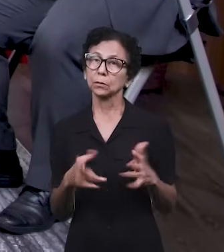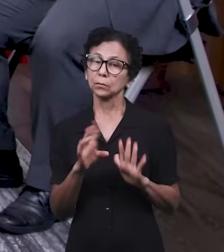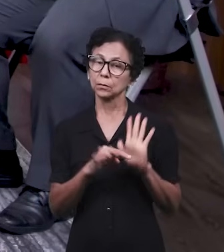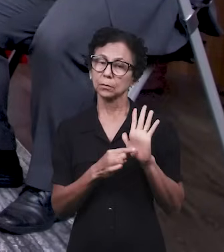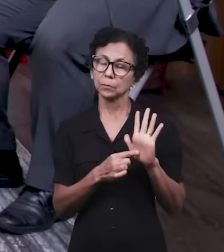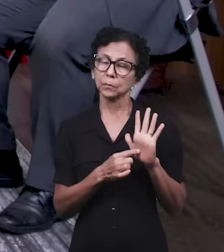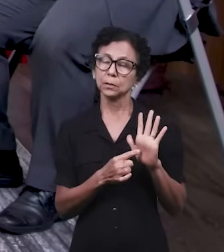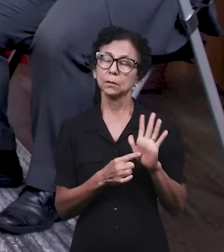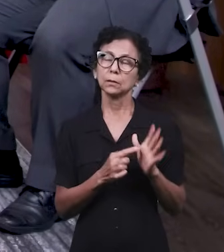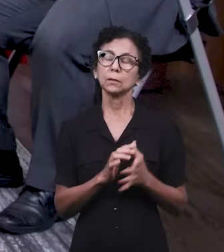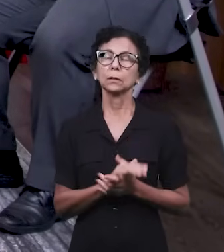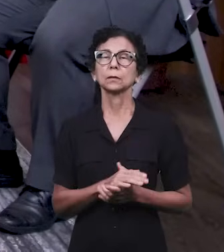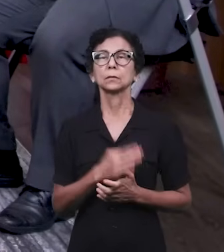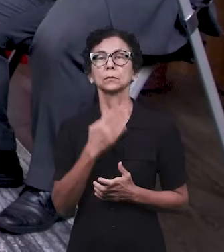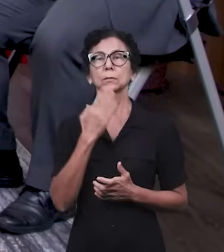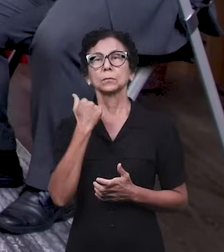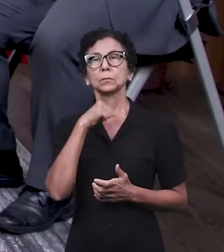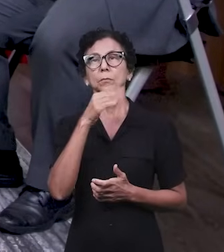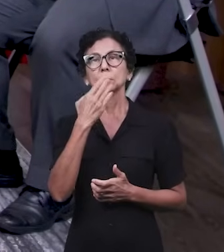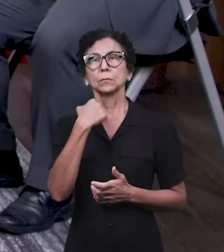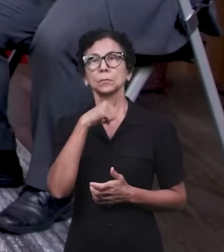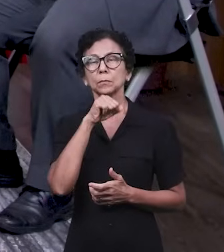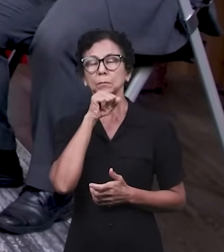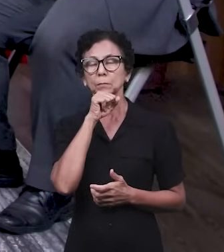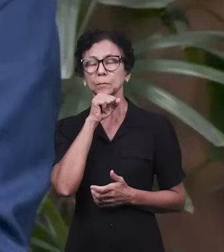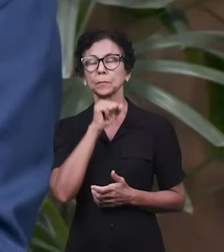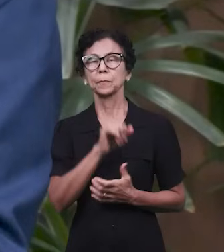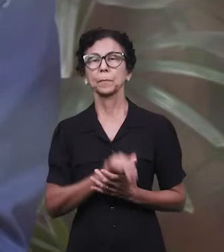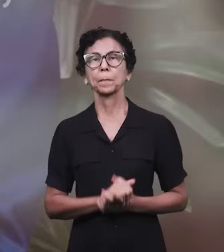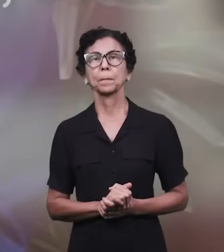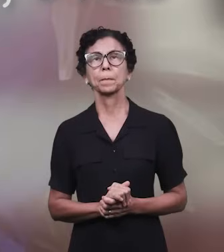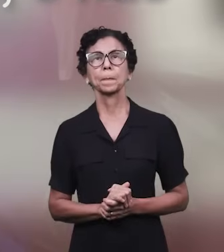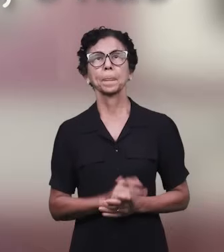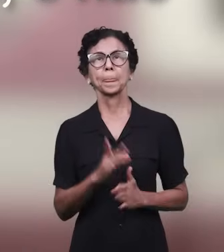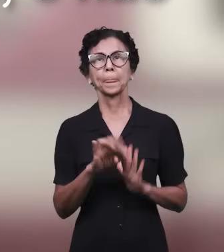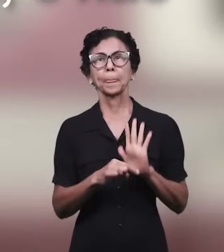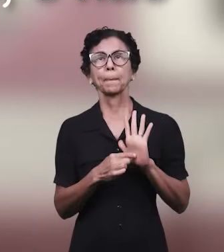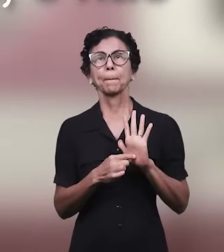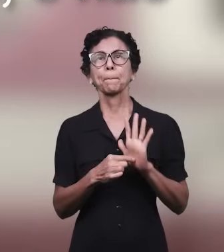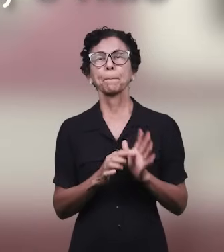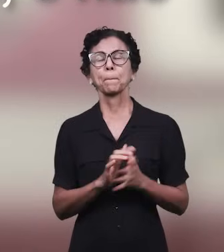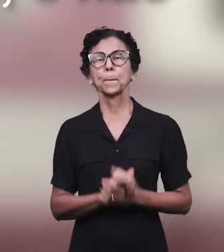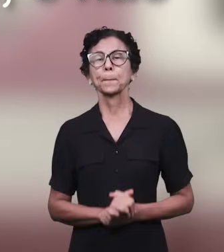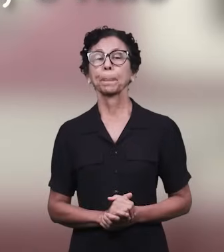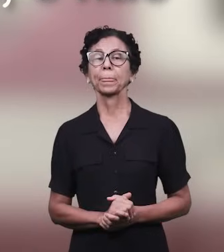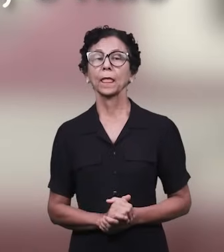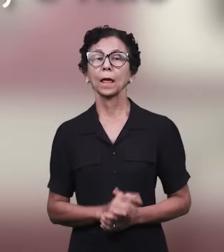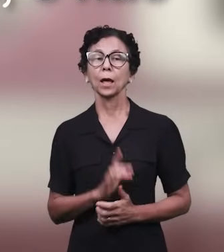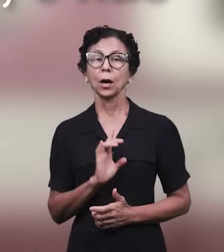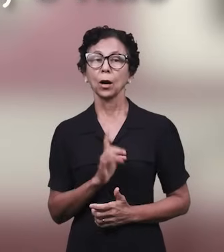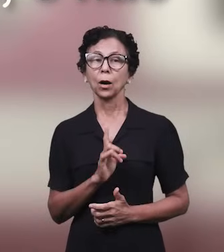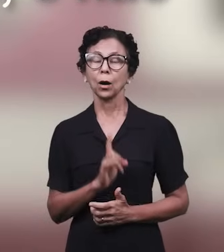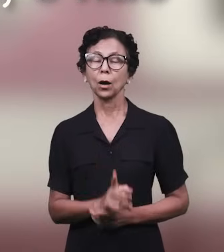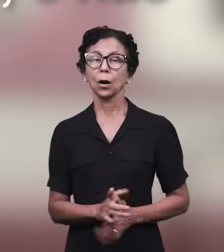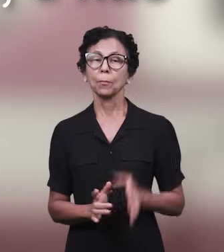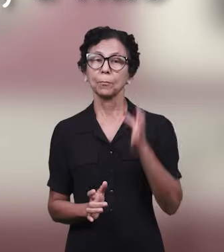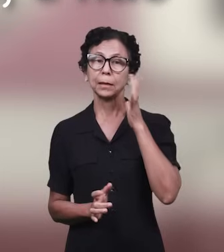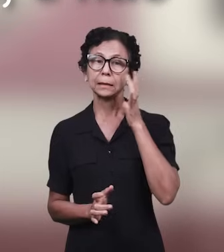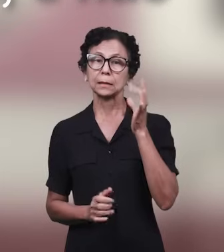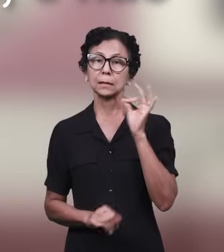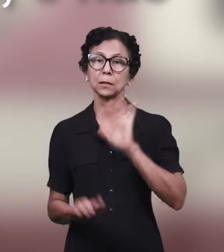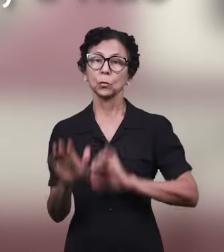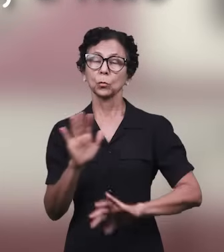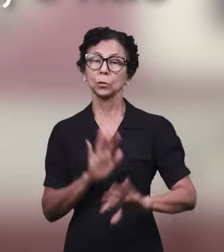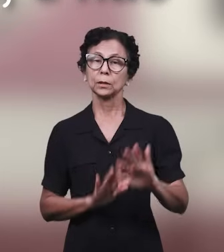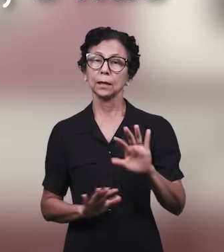se esqueçam disso aqui. Olha o que a palavra do Senhor diz. Tende cuidado para que ninguém vos faça presa sua,